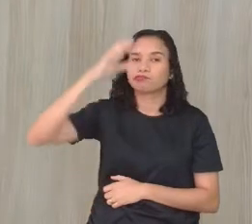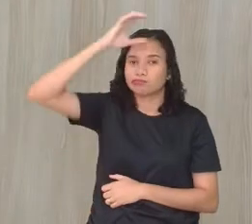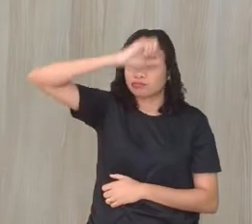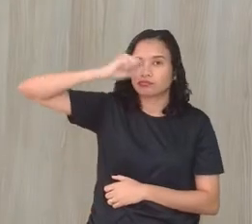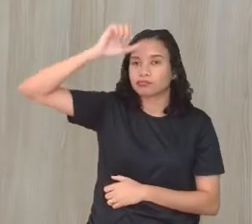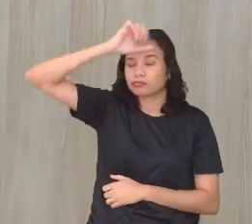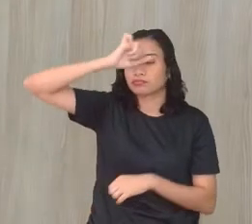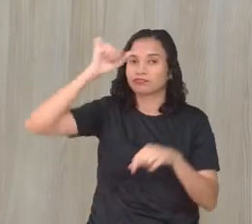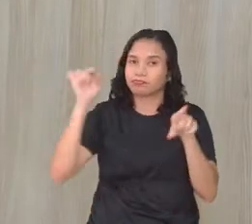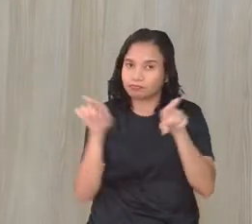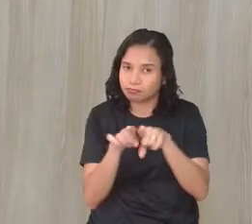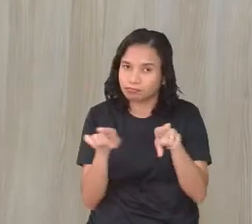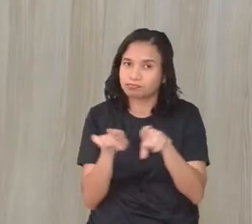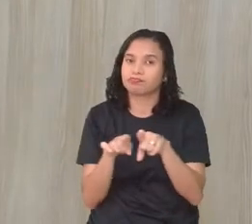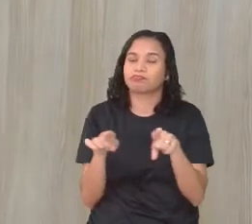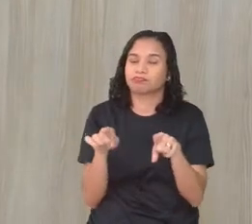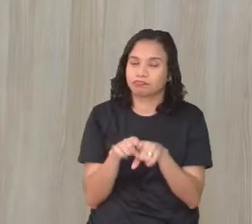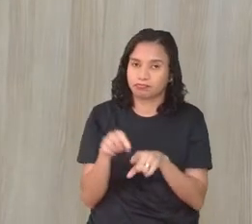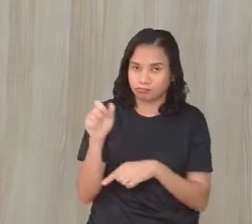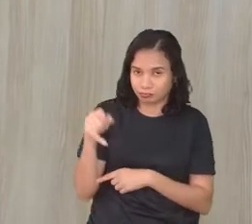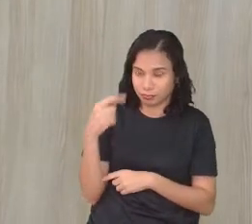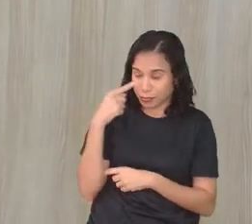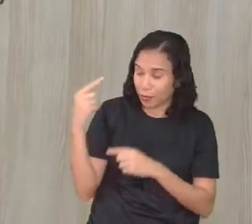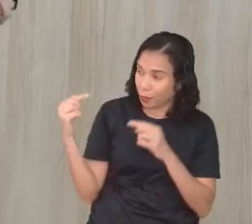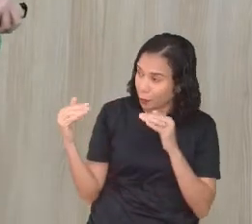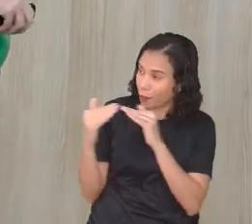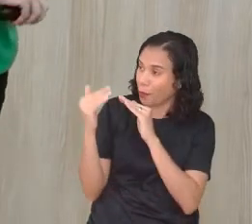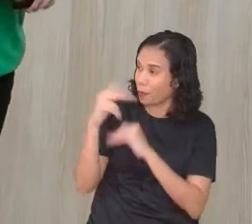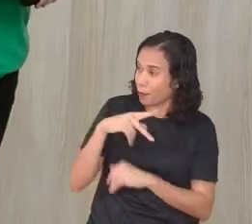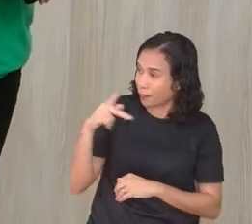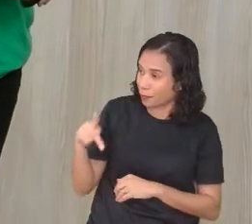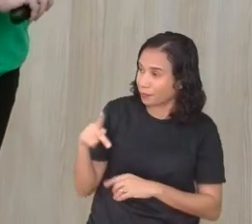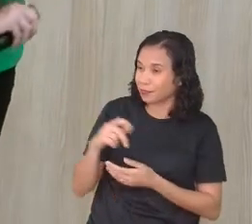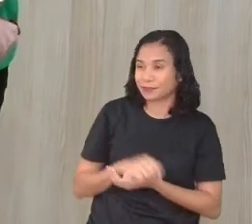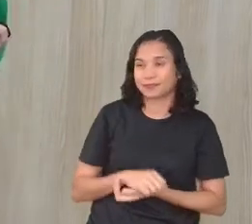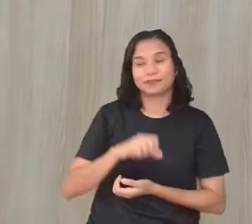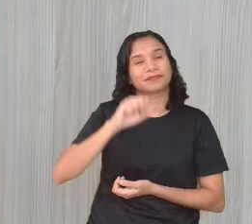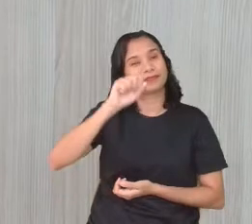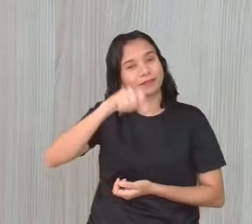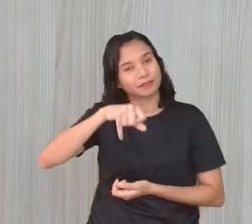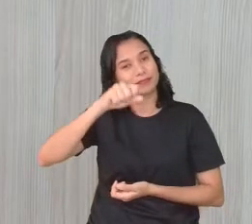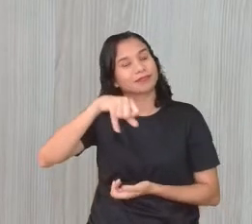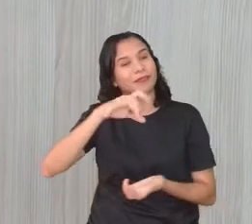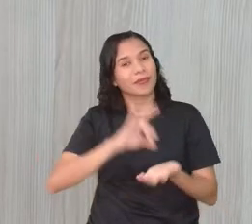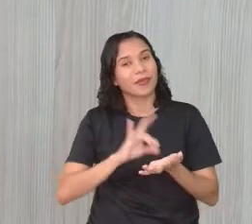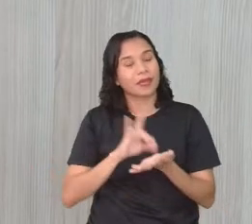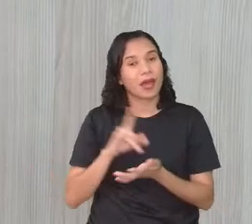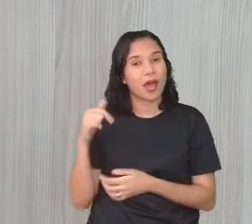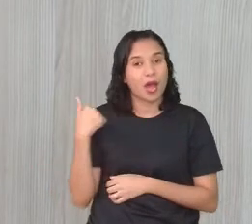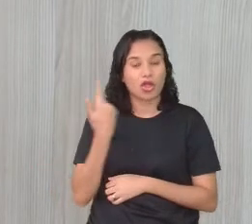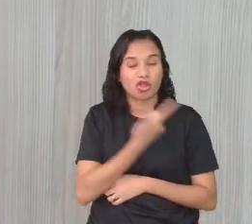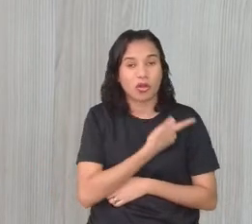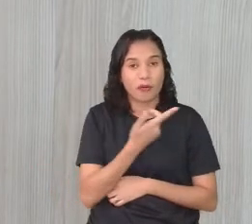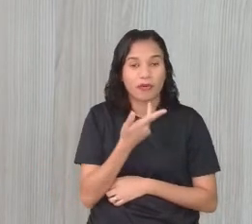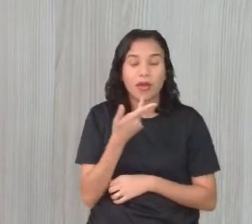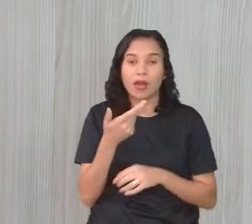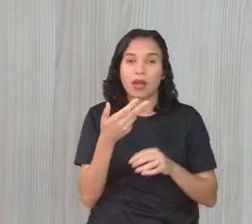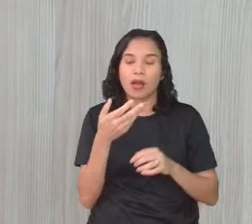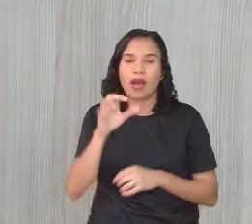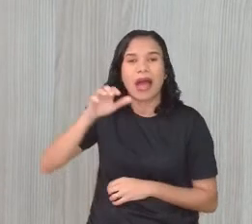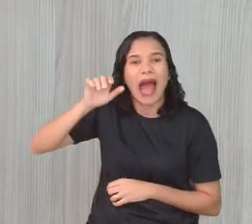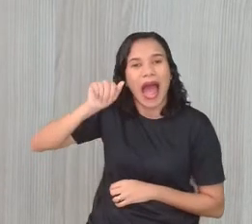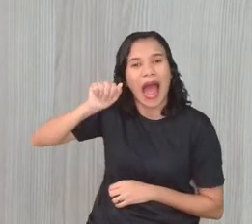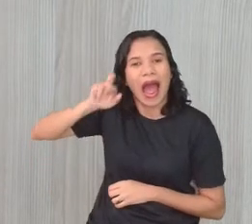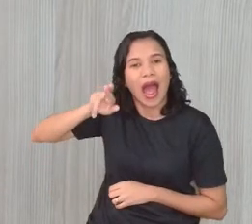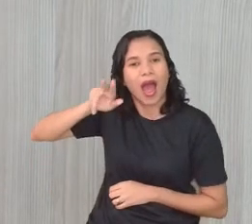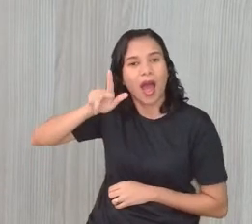e aprendemos muito. Você concorda, professora Vivi, com isso? Demais. Eu acho que quando a gente escuta a palavra